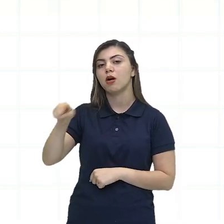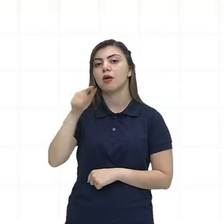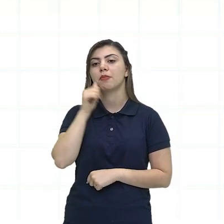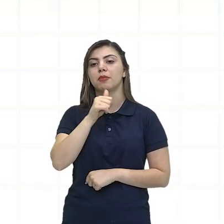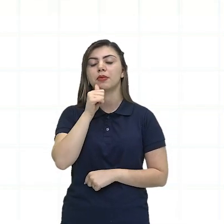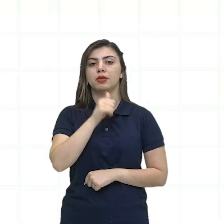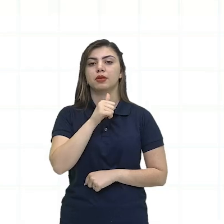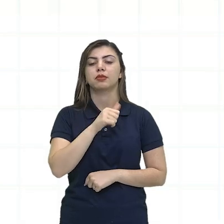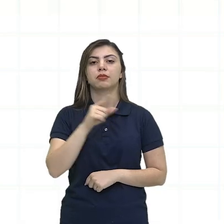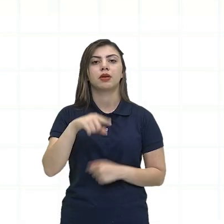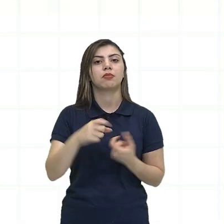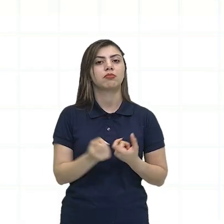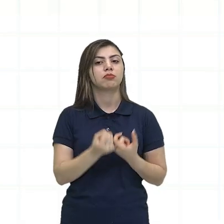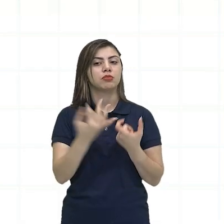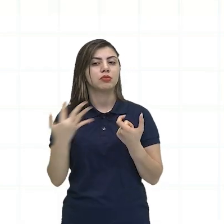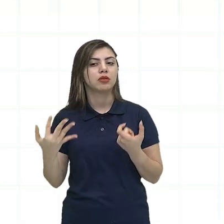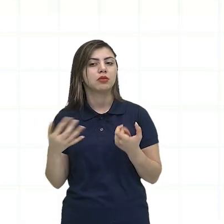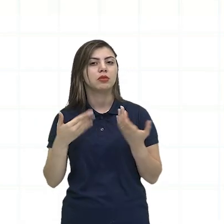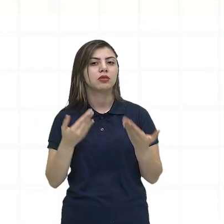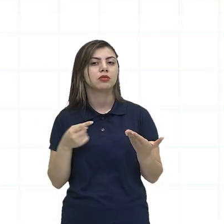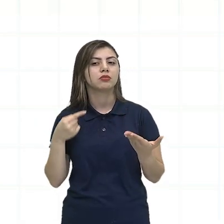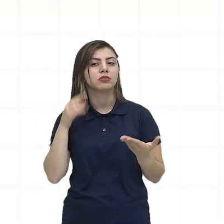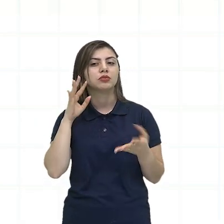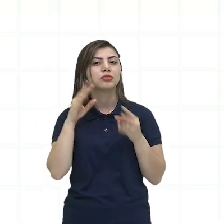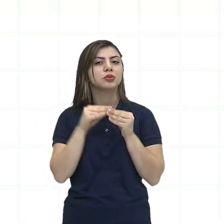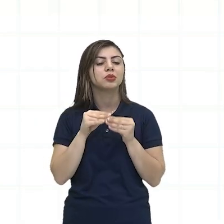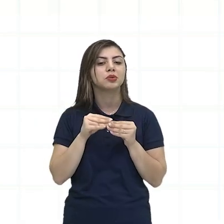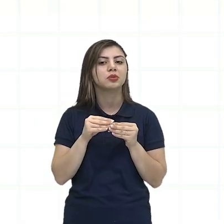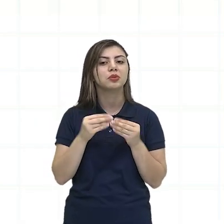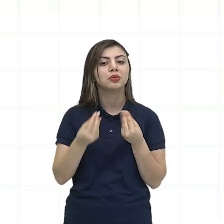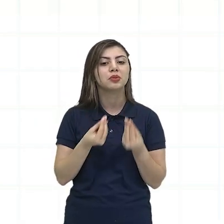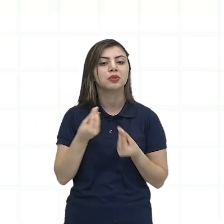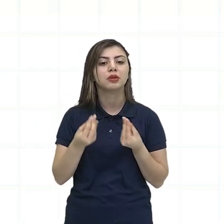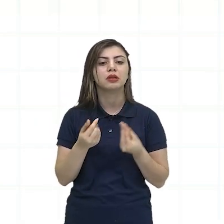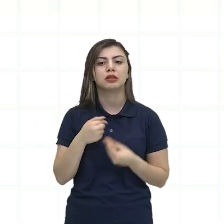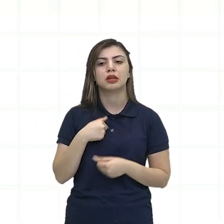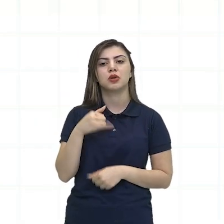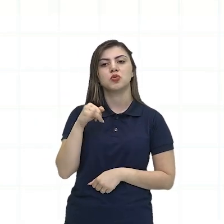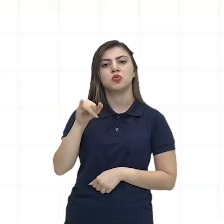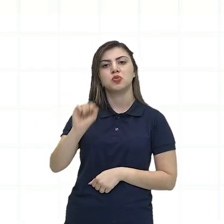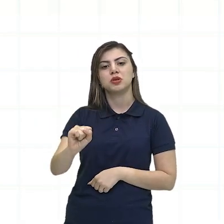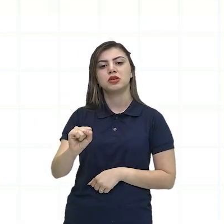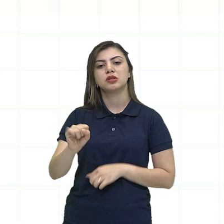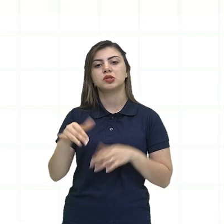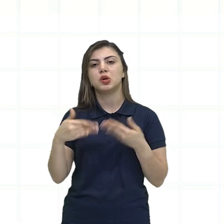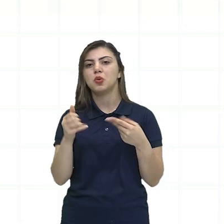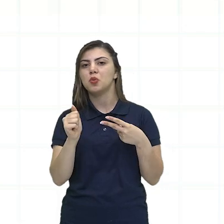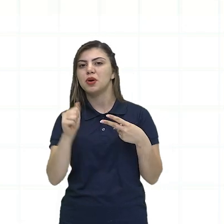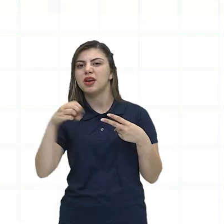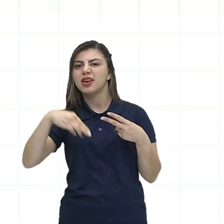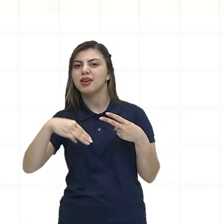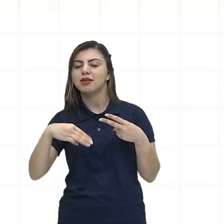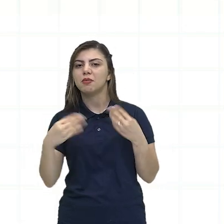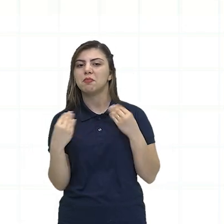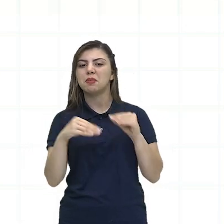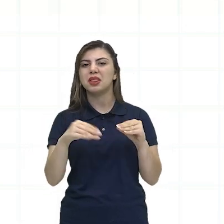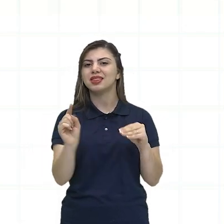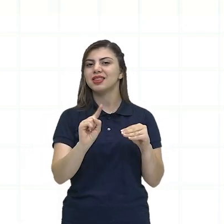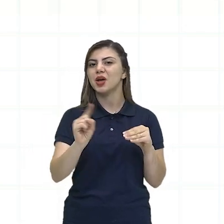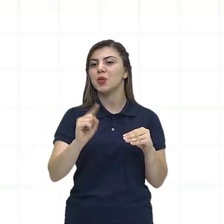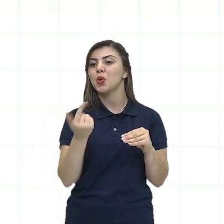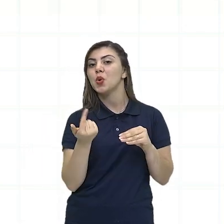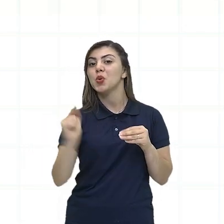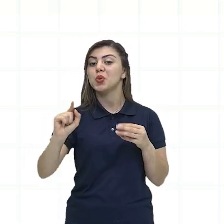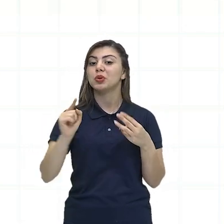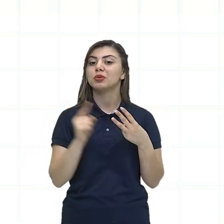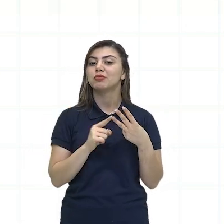Ok? Plural. Isso quer dizer que eu não vou utilizar o is e nem o am, tá bom? O que eu vou